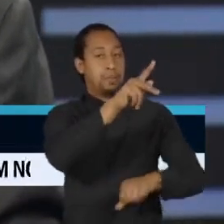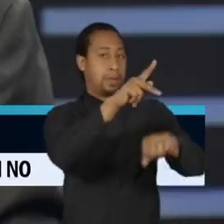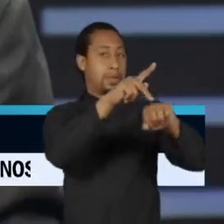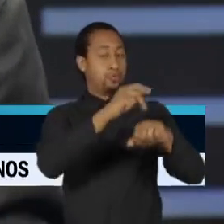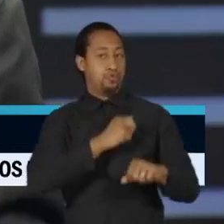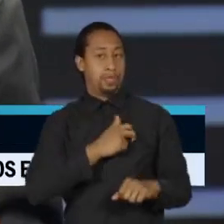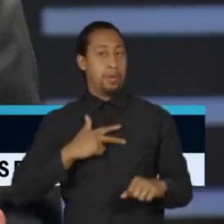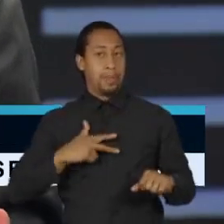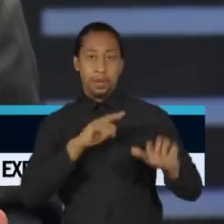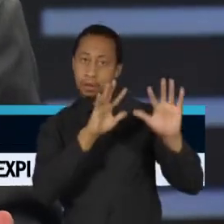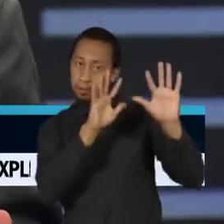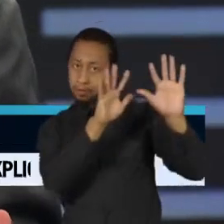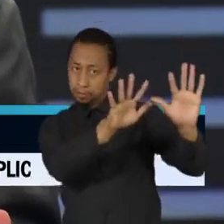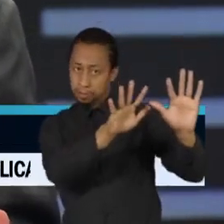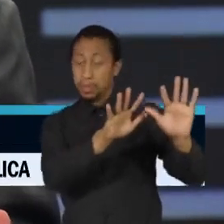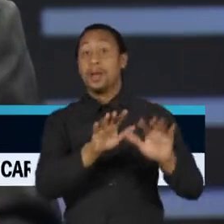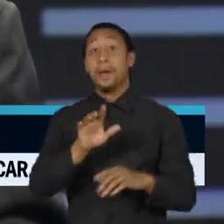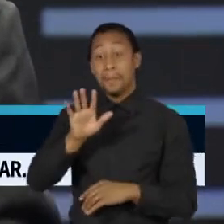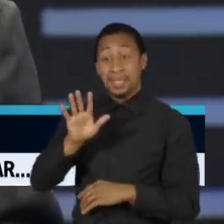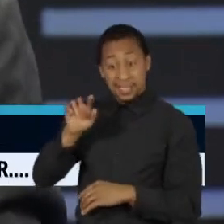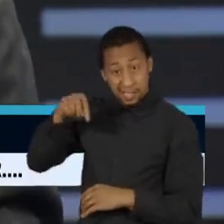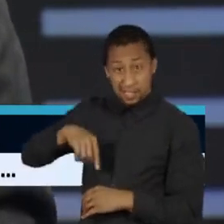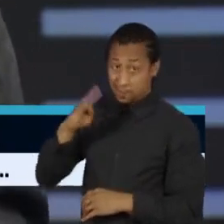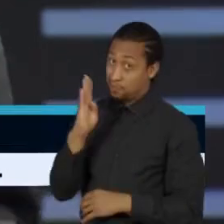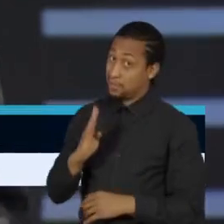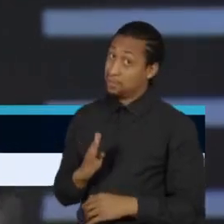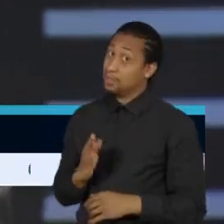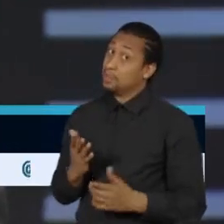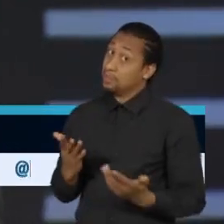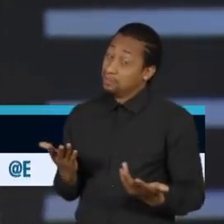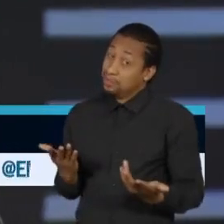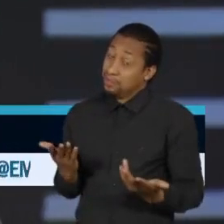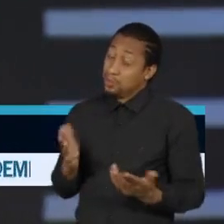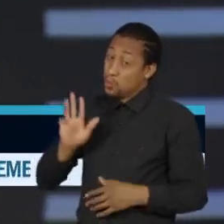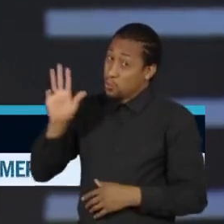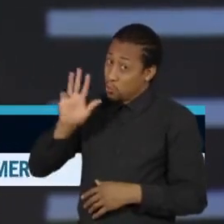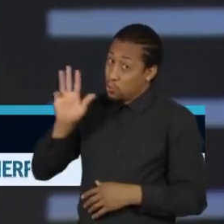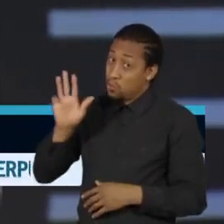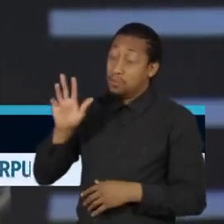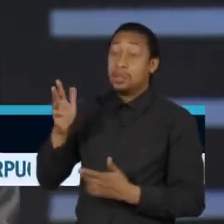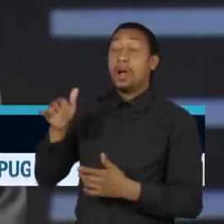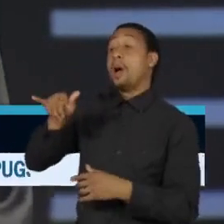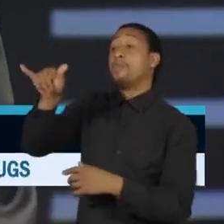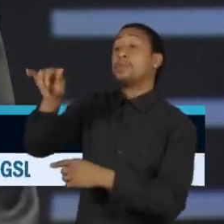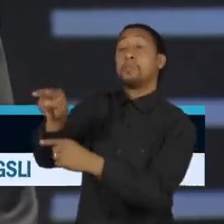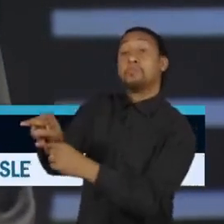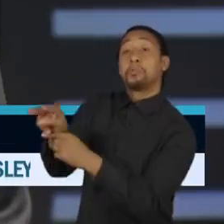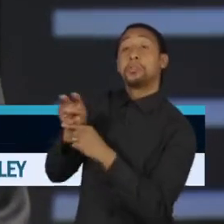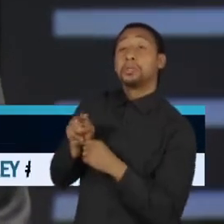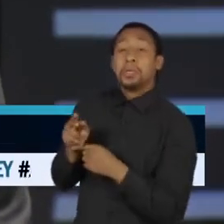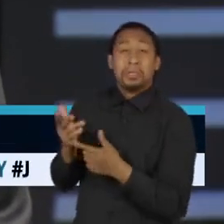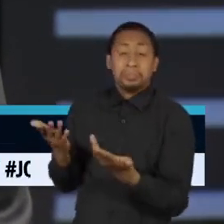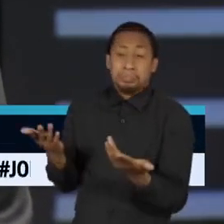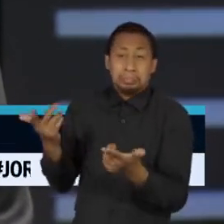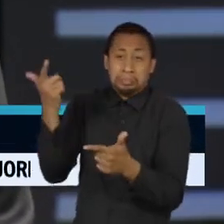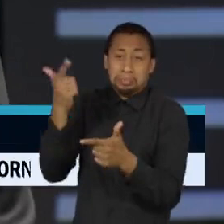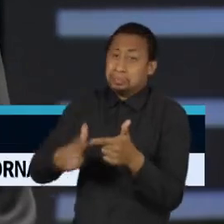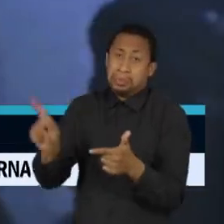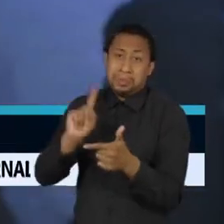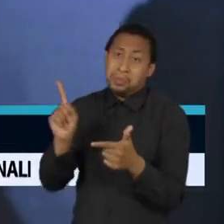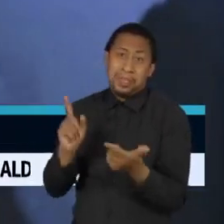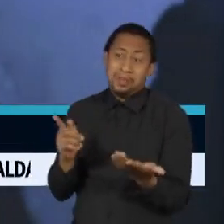como nenhum grande escândalo o fato do Lula ter pego carona, entendeu? Ele é quase presidente da